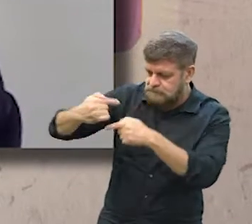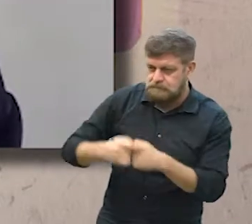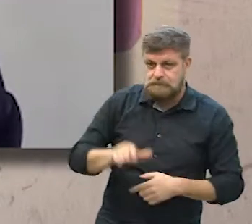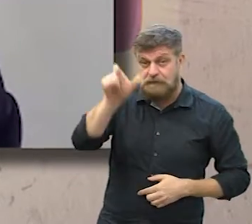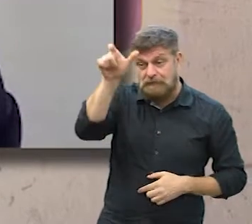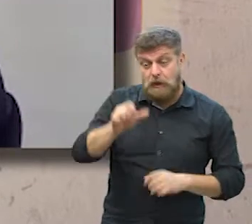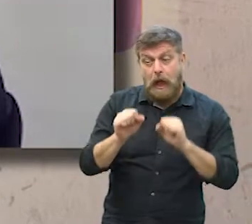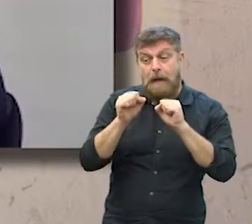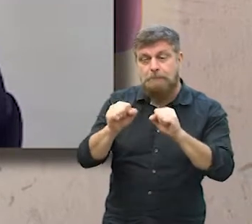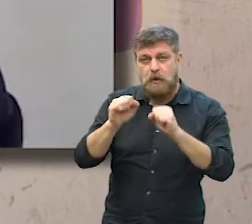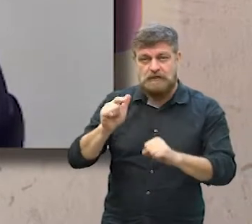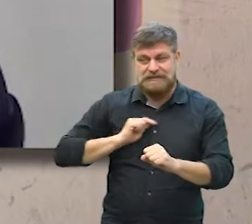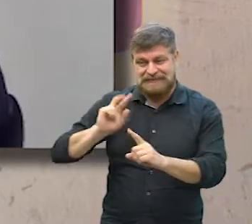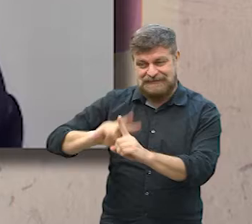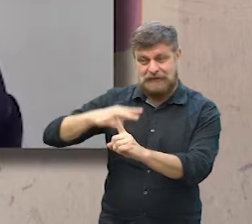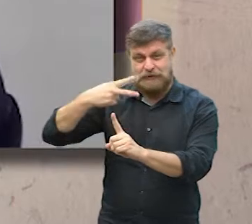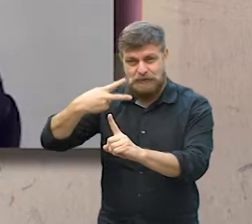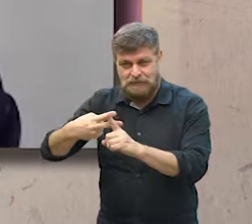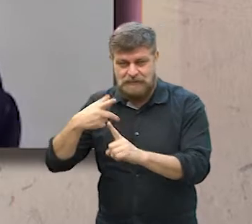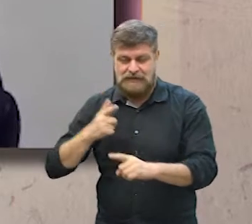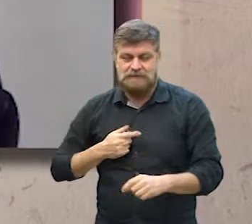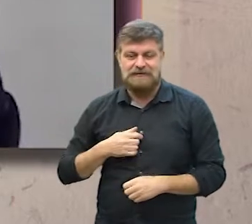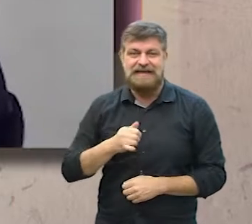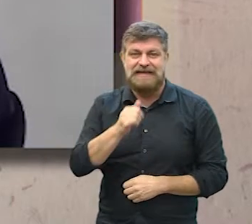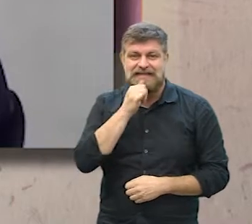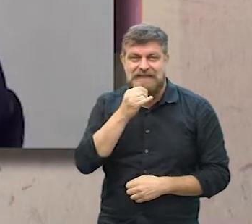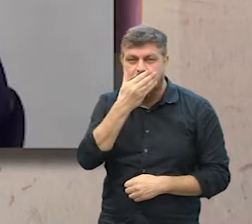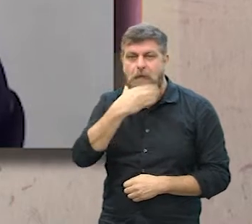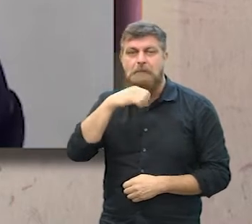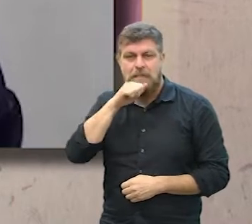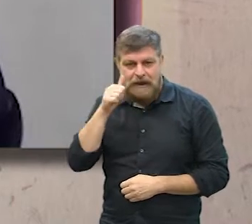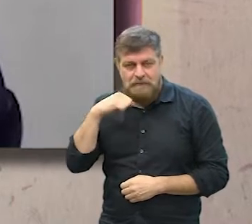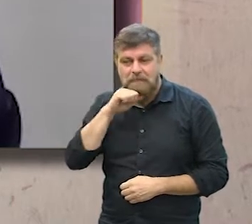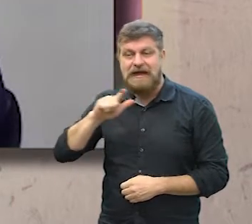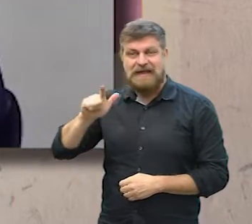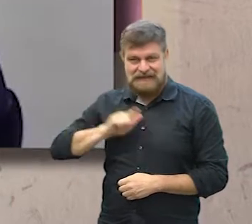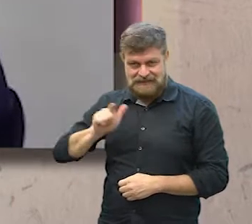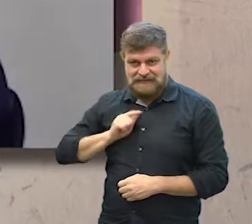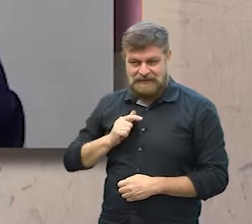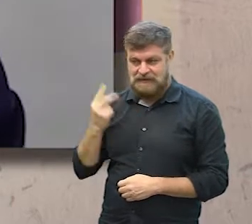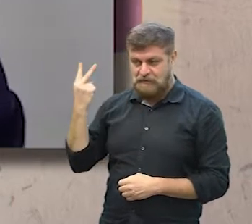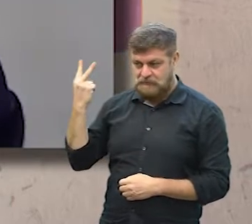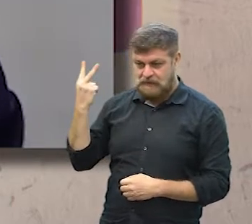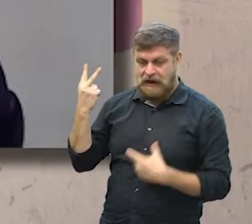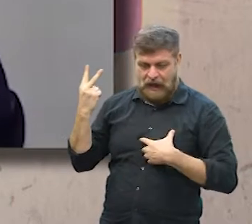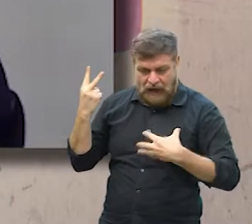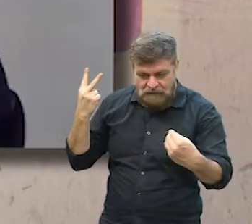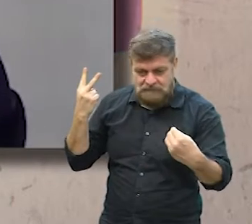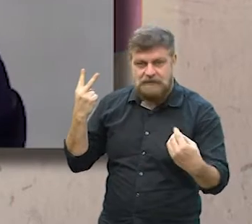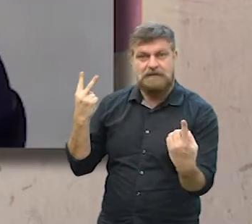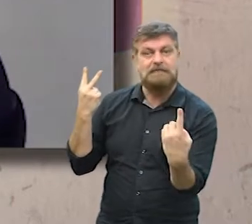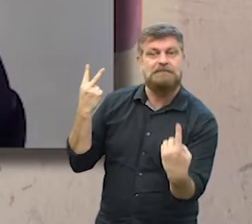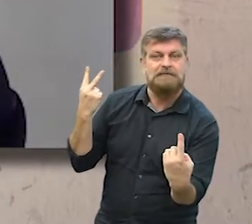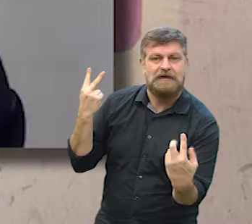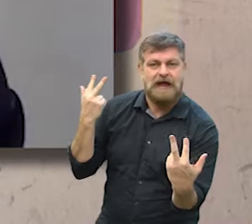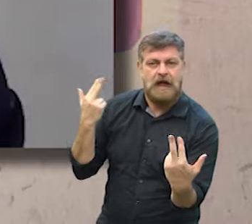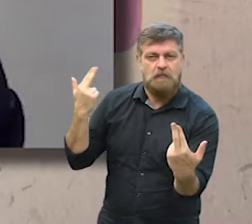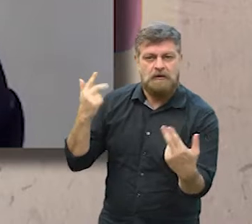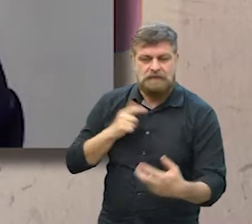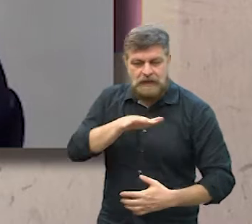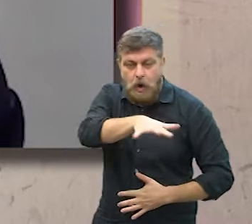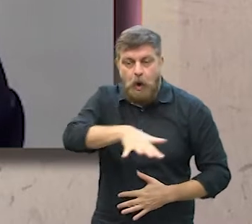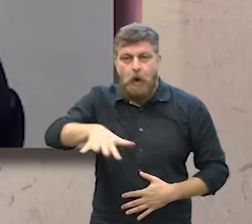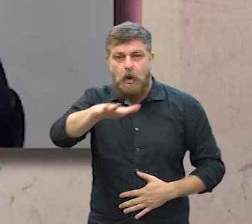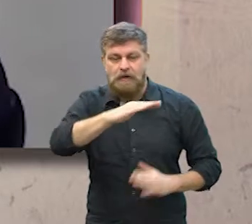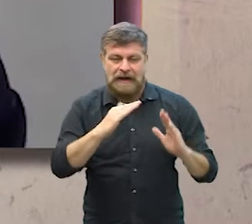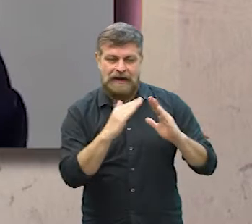maior chance, por exemplo, se você tem teu pai e tua mãe, ambos têm rinite ou asma, você vai ter uma maior chance. Daí, dependendo de onde você vive, da quantidade de ácaro